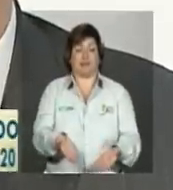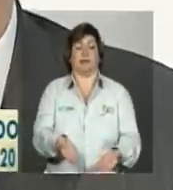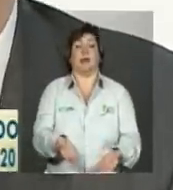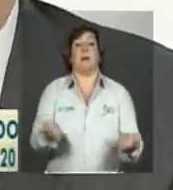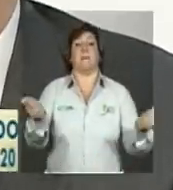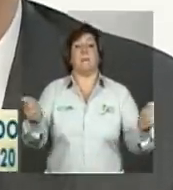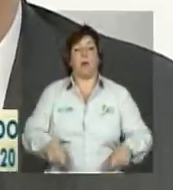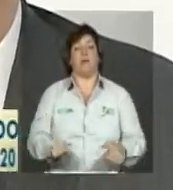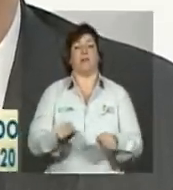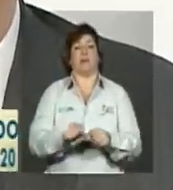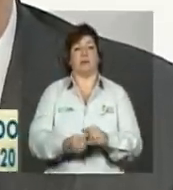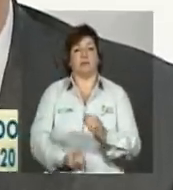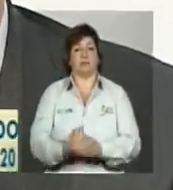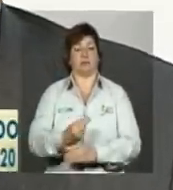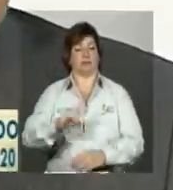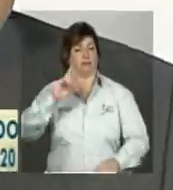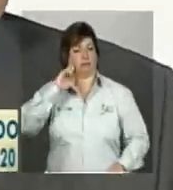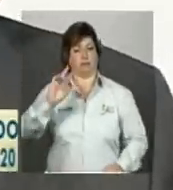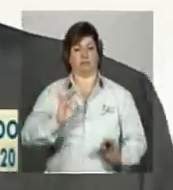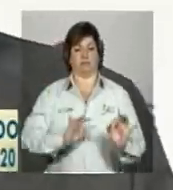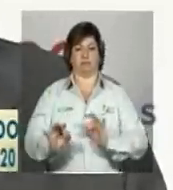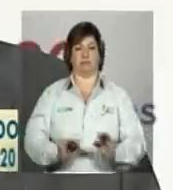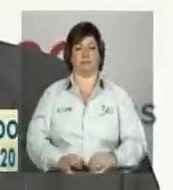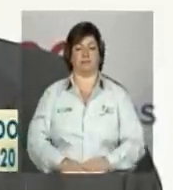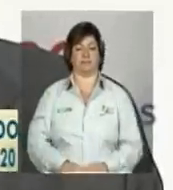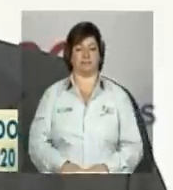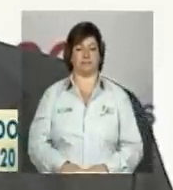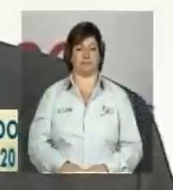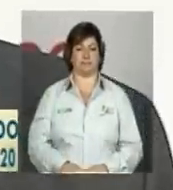de lançar com autoridade.